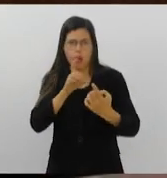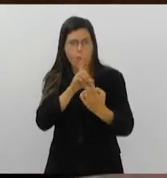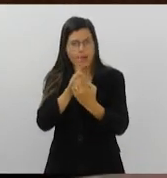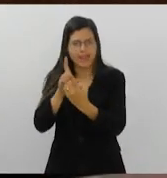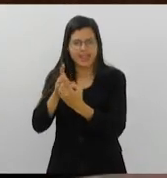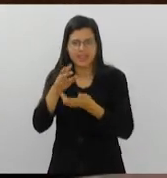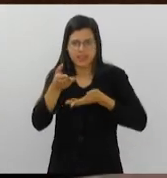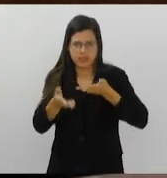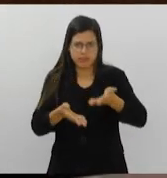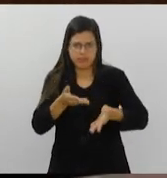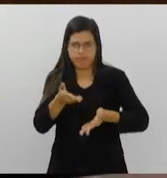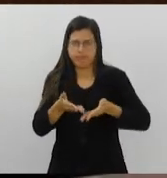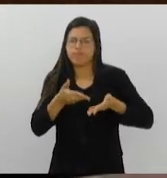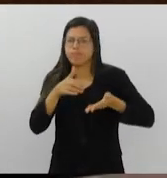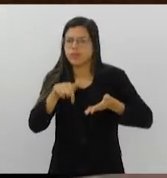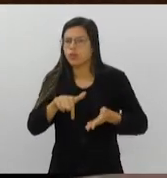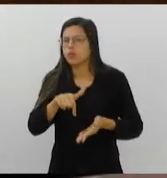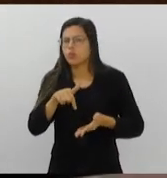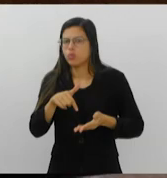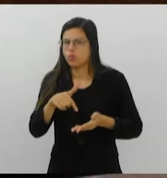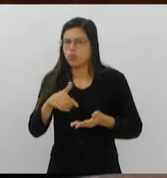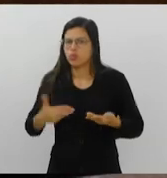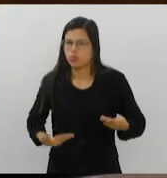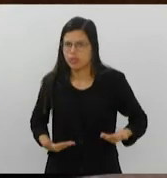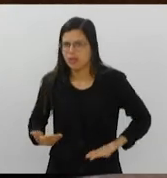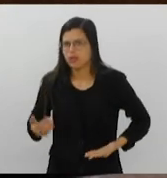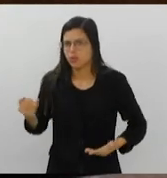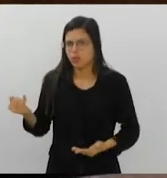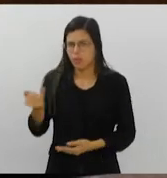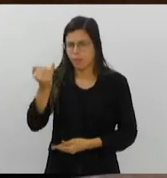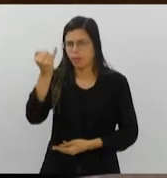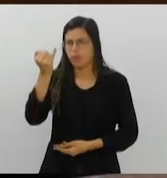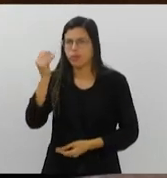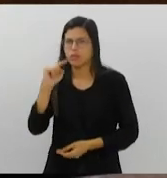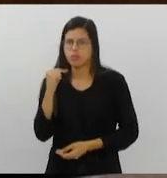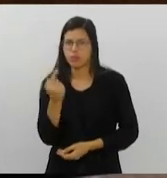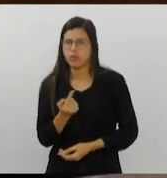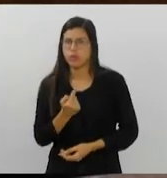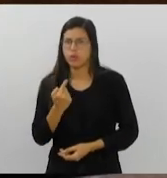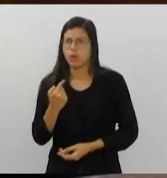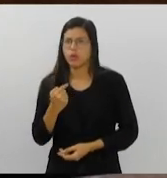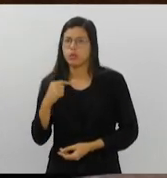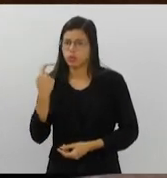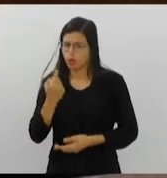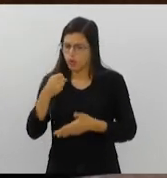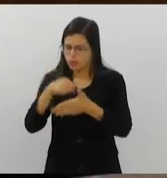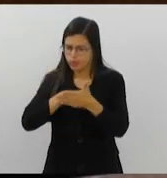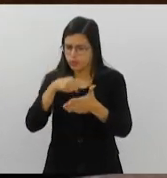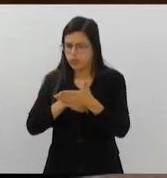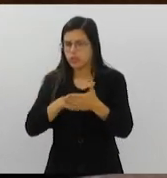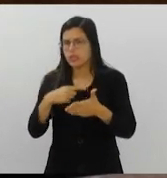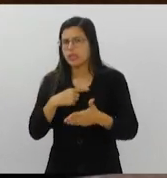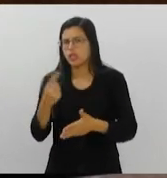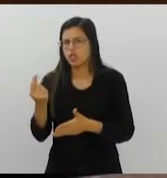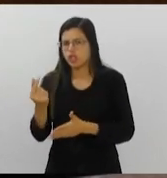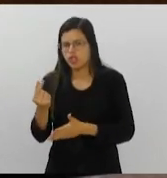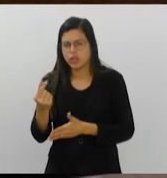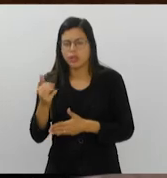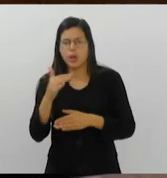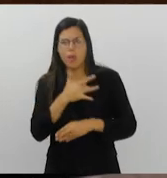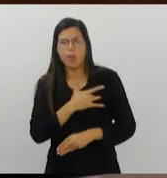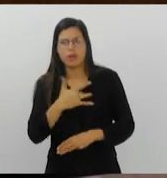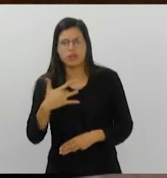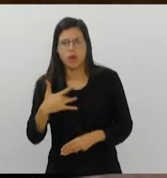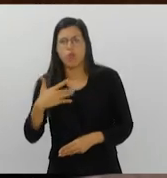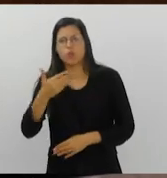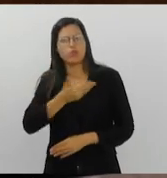um serviço tão essencial para todos nós. Nós sempre lutamos para ter mais verbas para a saúde, para ter melhor